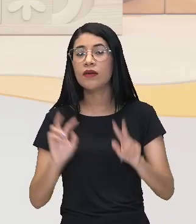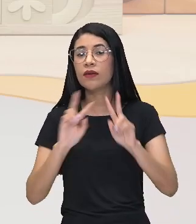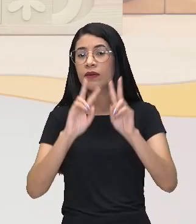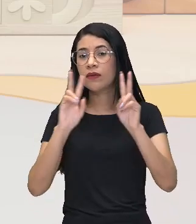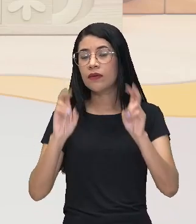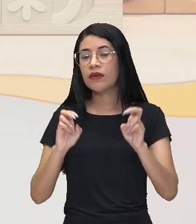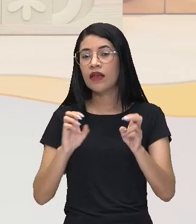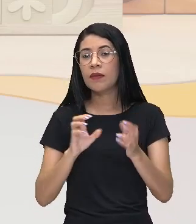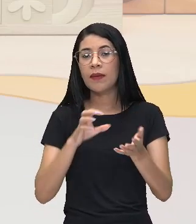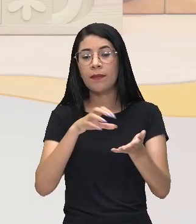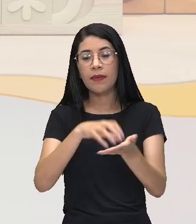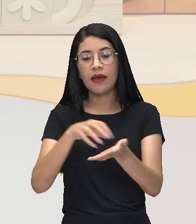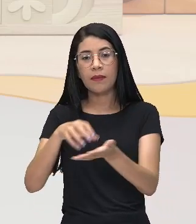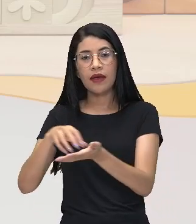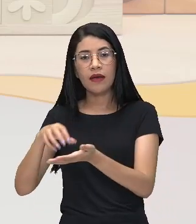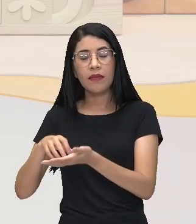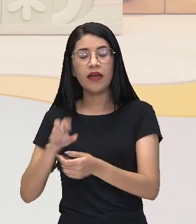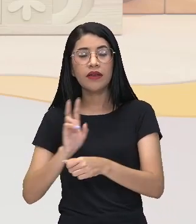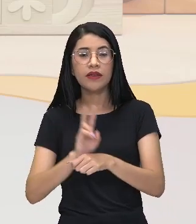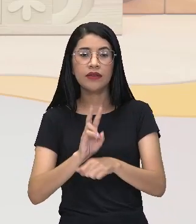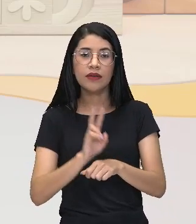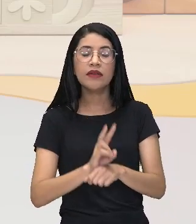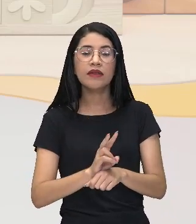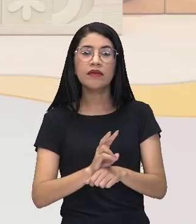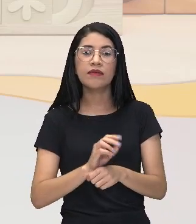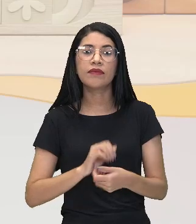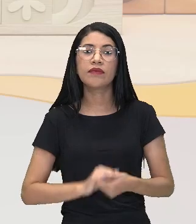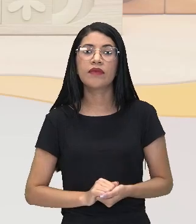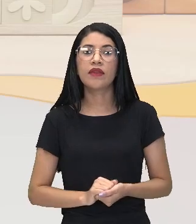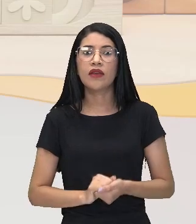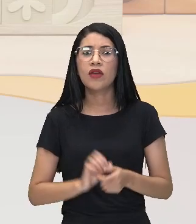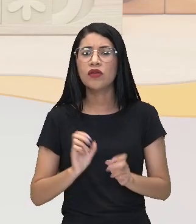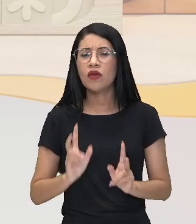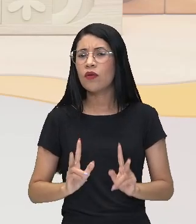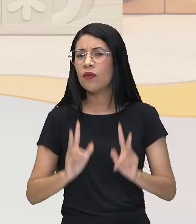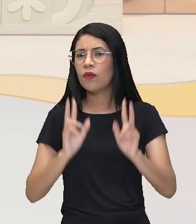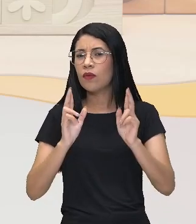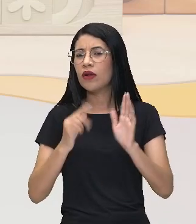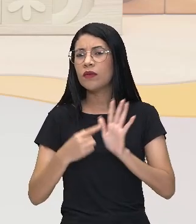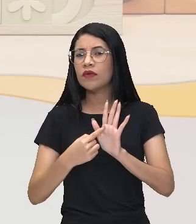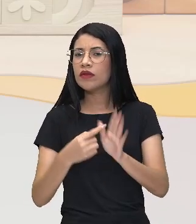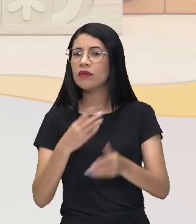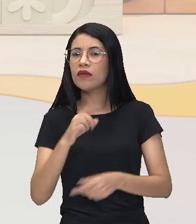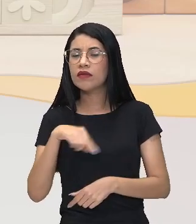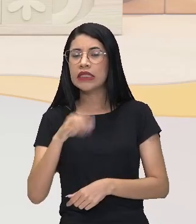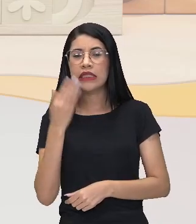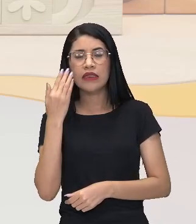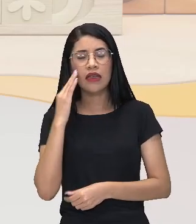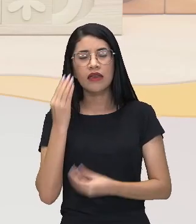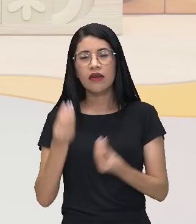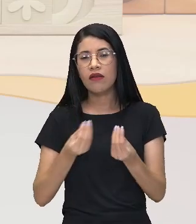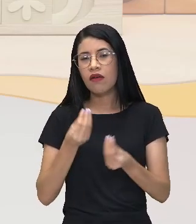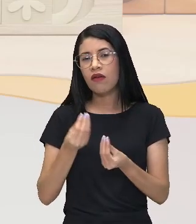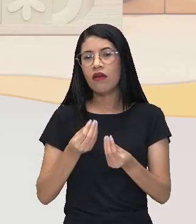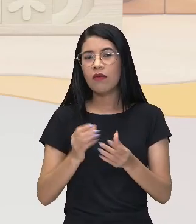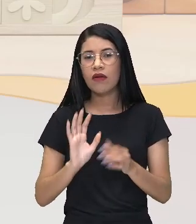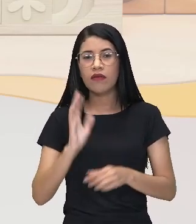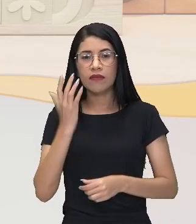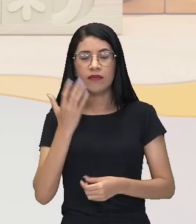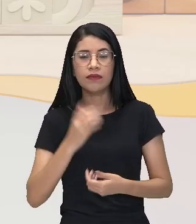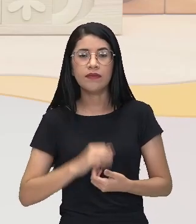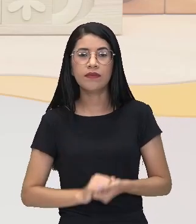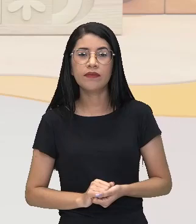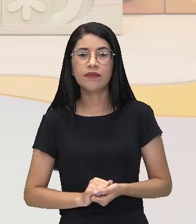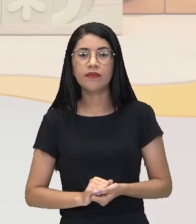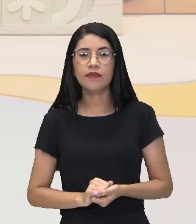as unidades de conservação. Eu vou mostrar um trecho aqui para que vocês conheçam um pouco,